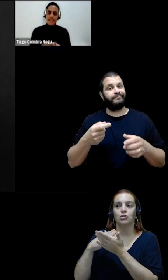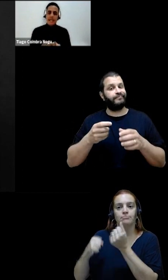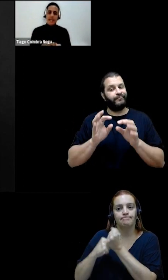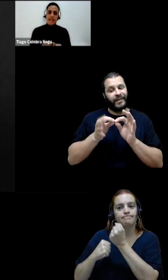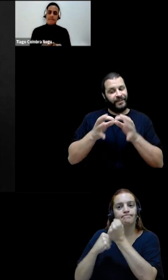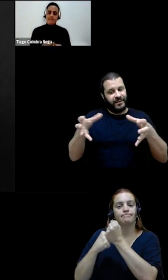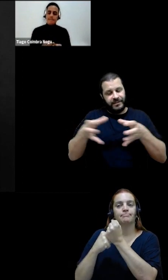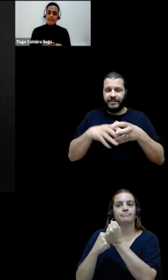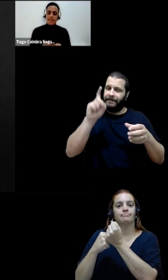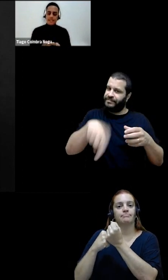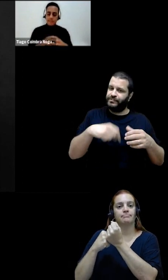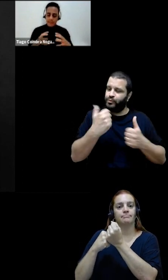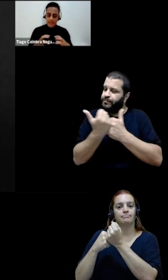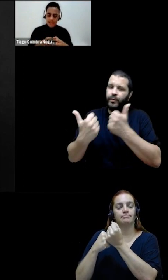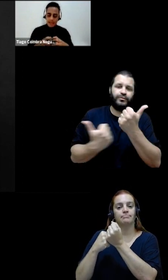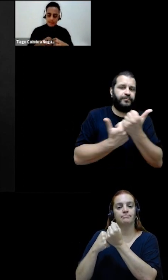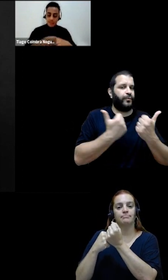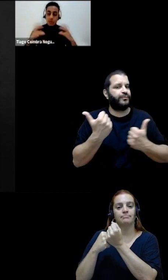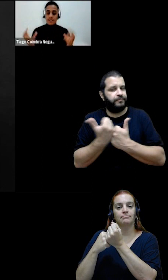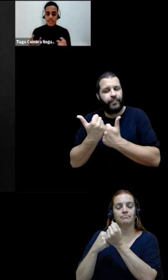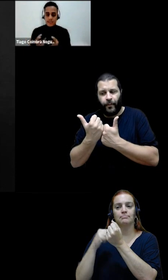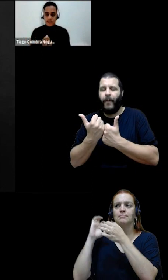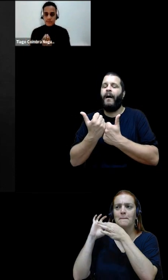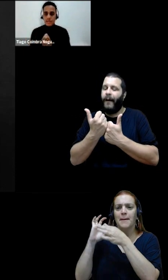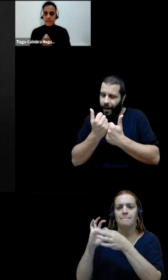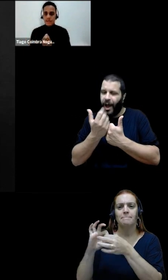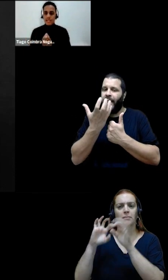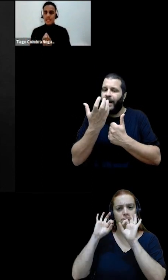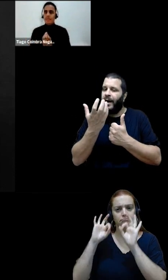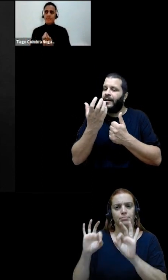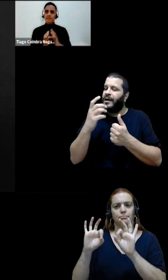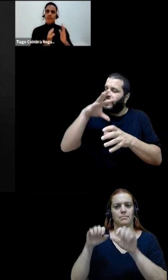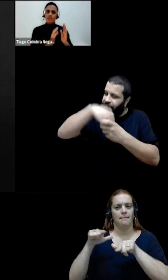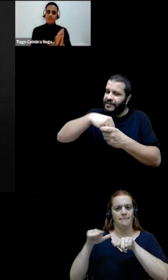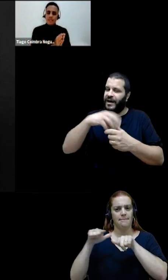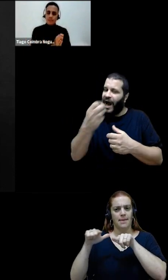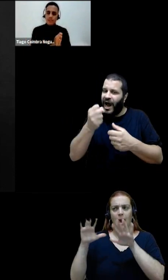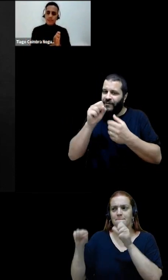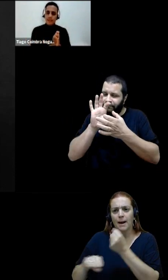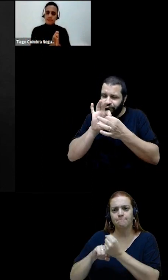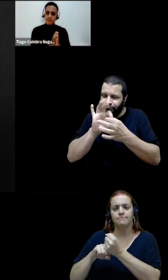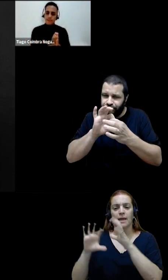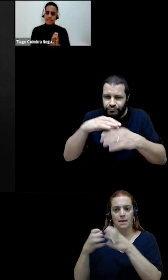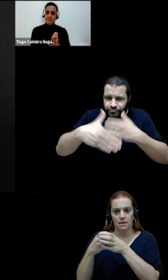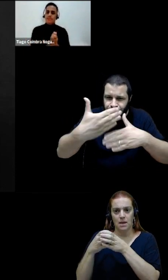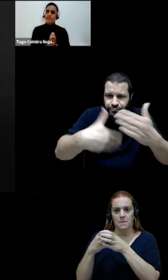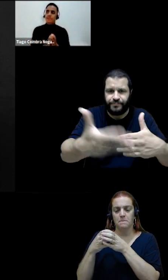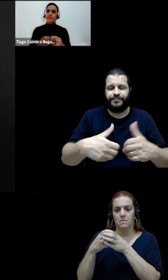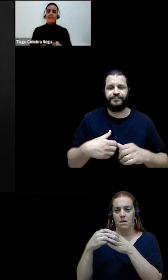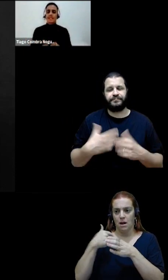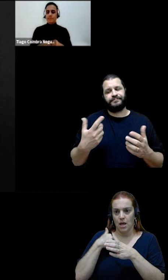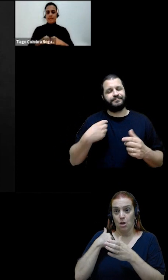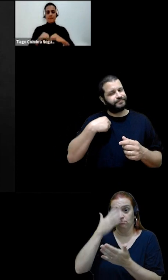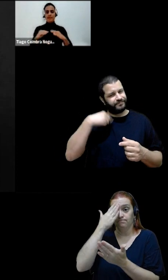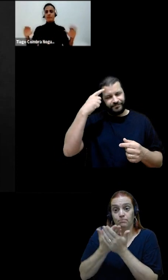pactuarem as visões a respeito de um trabalho em equipe. Então, se eu tenho uma concepção a respeito do